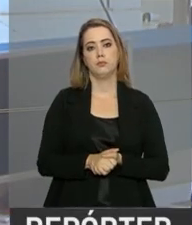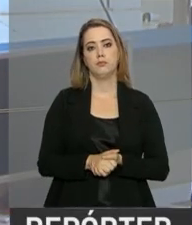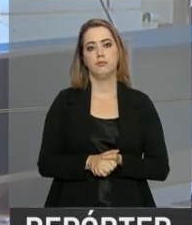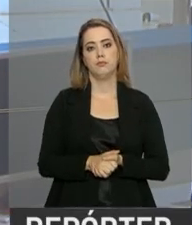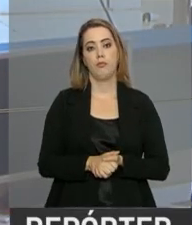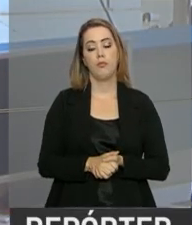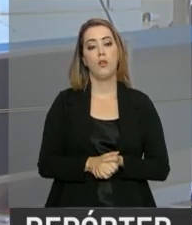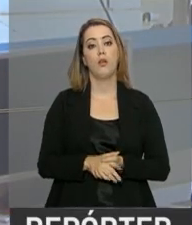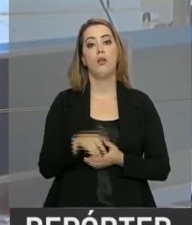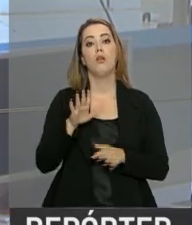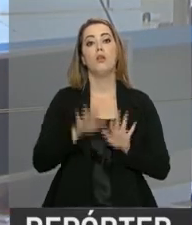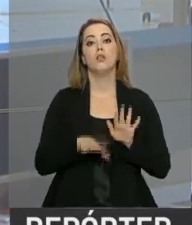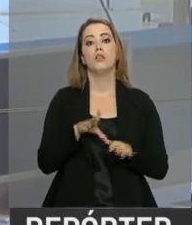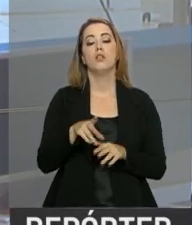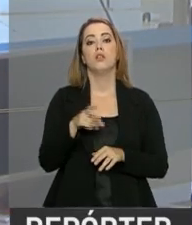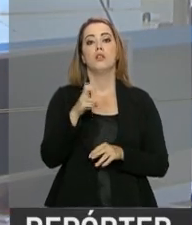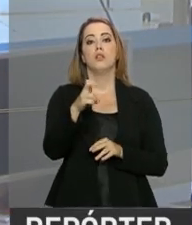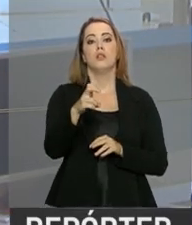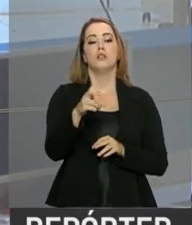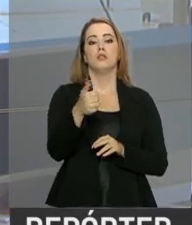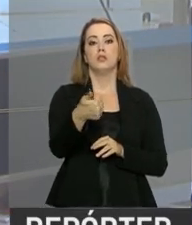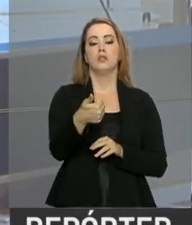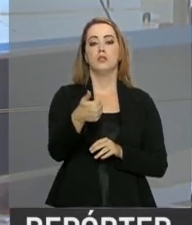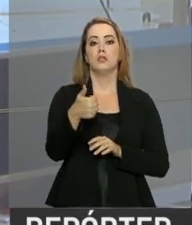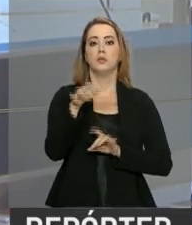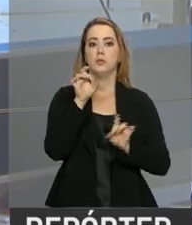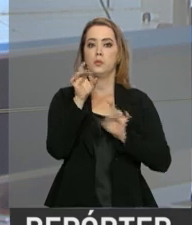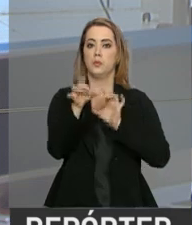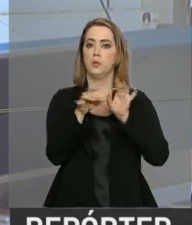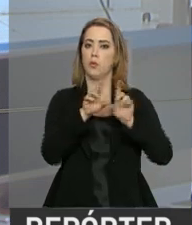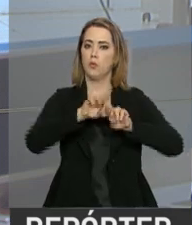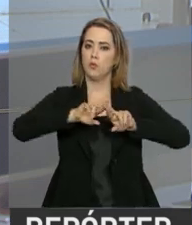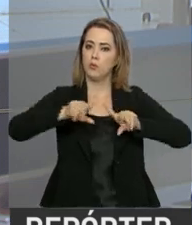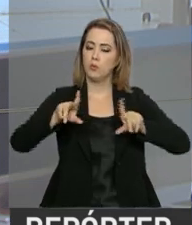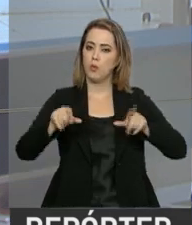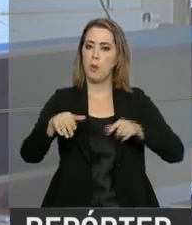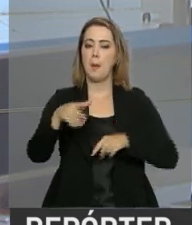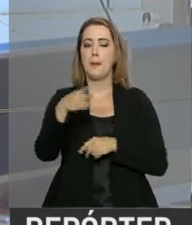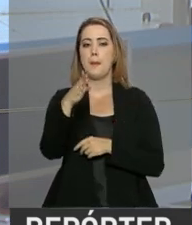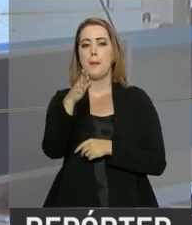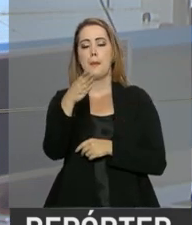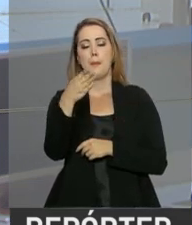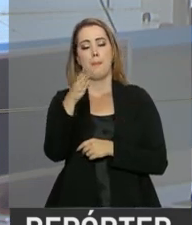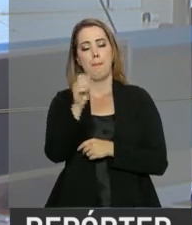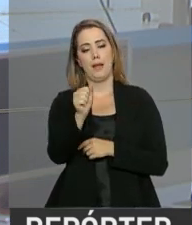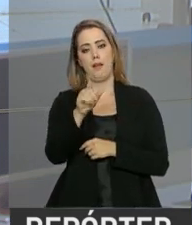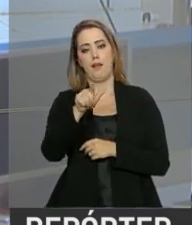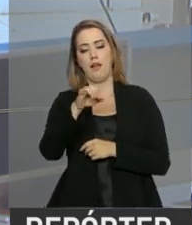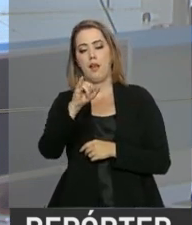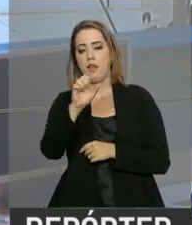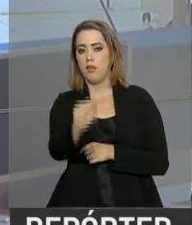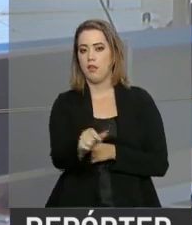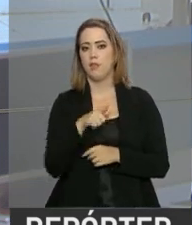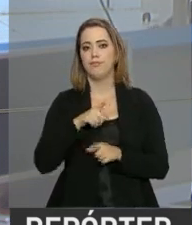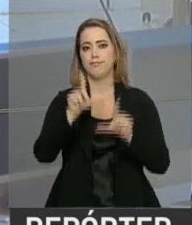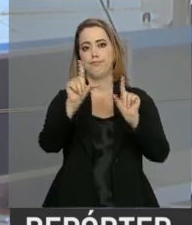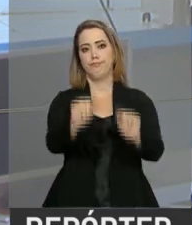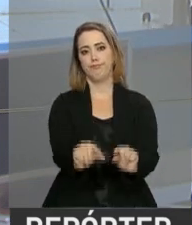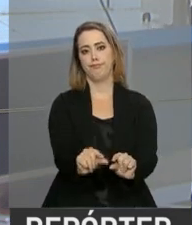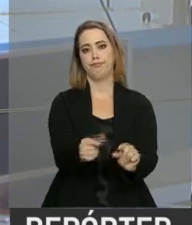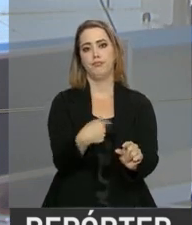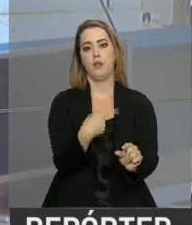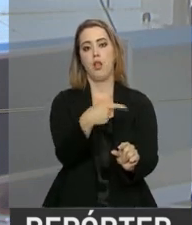51 espécies de cetáceos vivem nas águas do Oceano Atlântico Sul e a população de baleias vem caindo drá